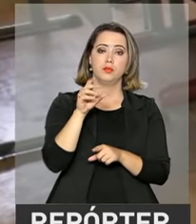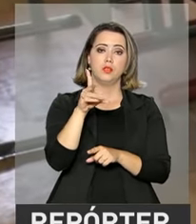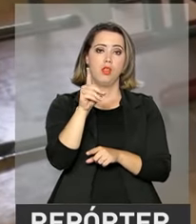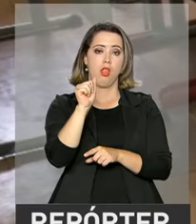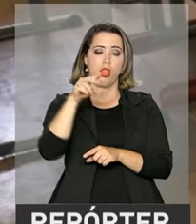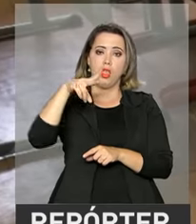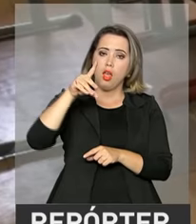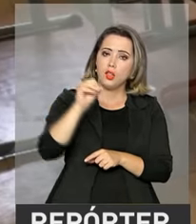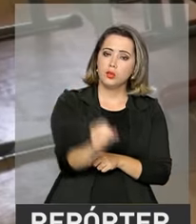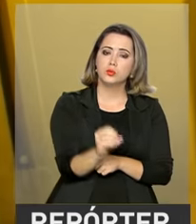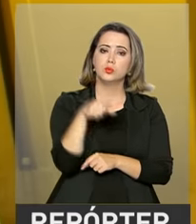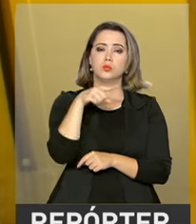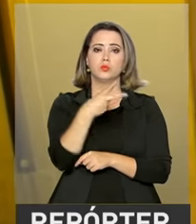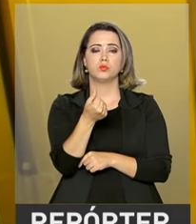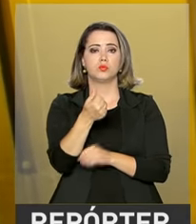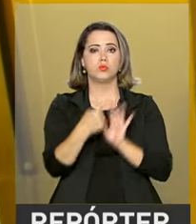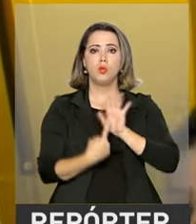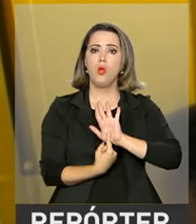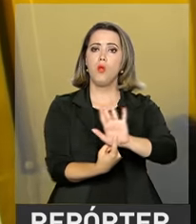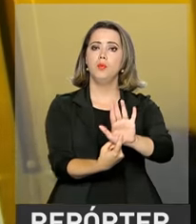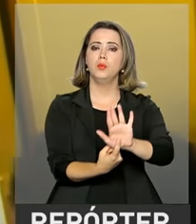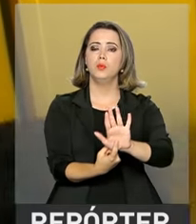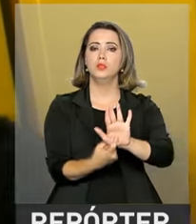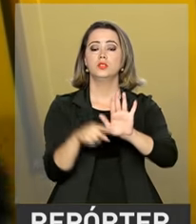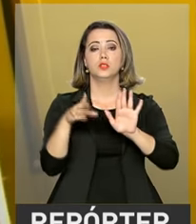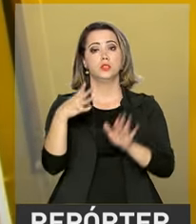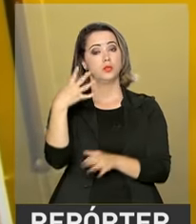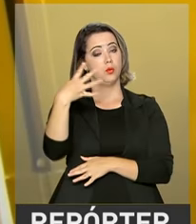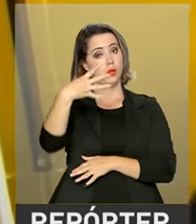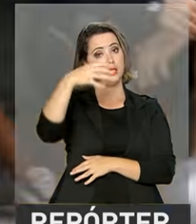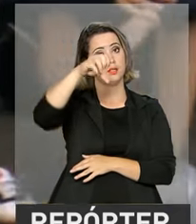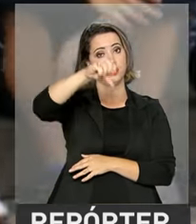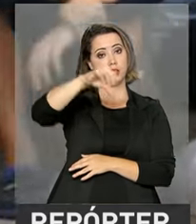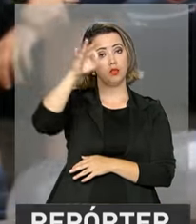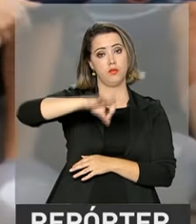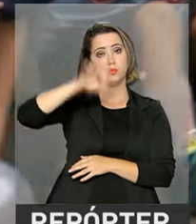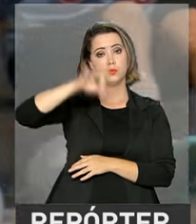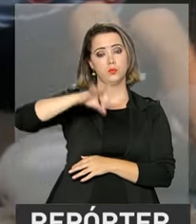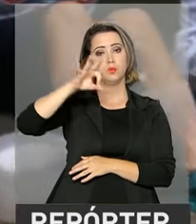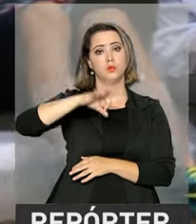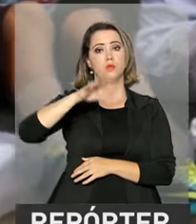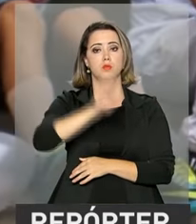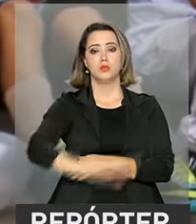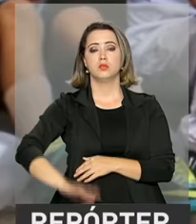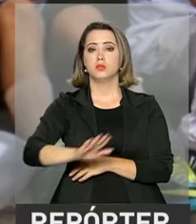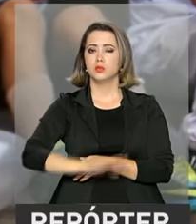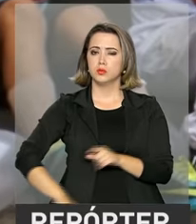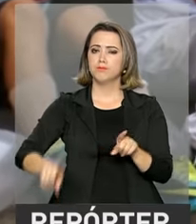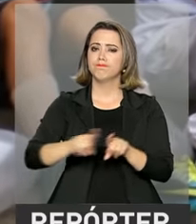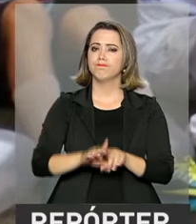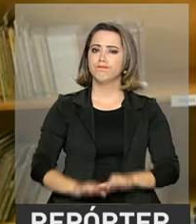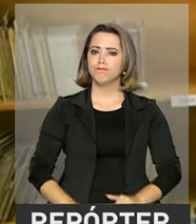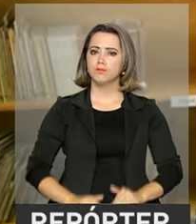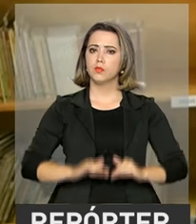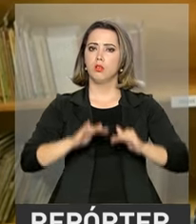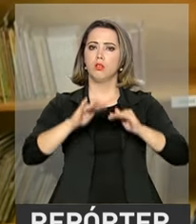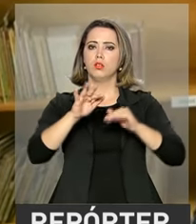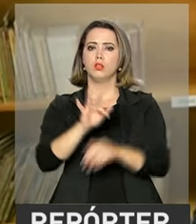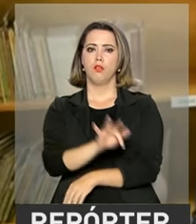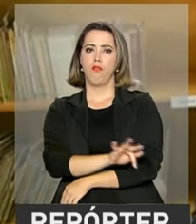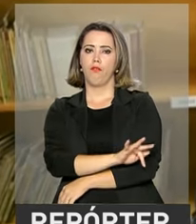de 2016 revelam que 49% das escolas de anos iniciais do ensino fundamental